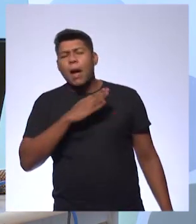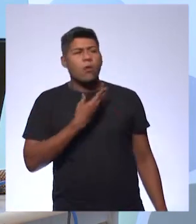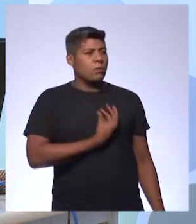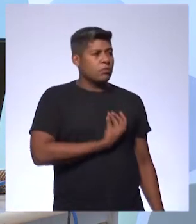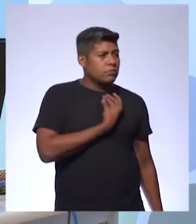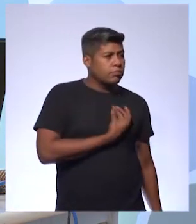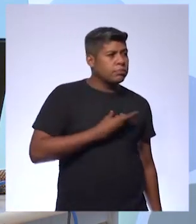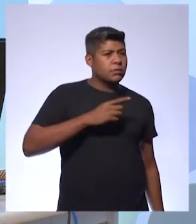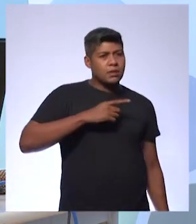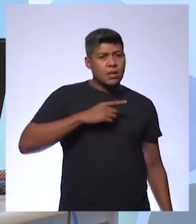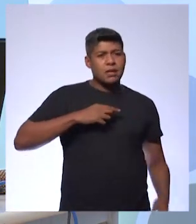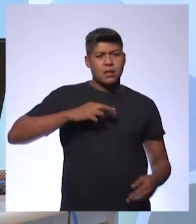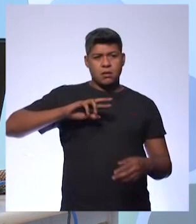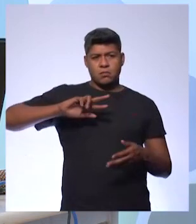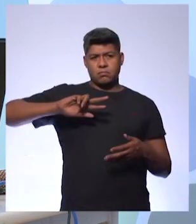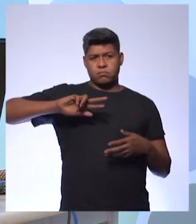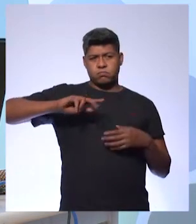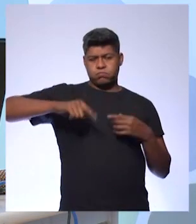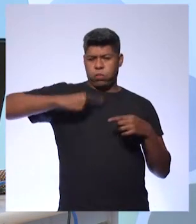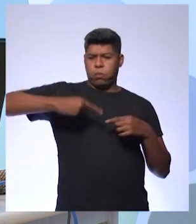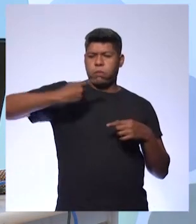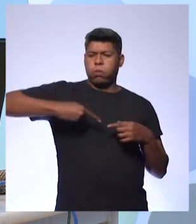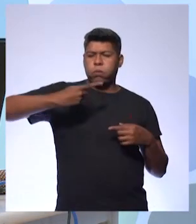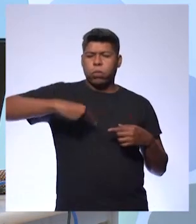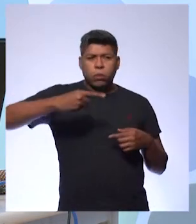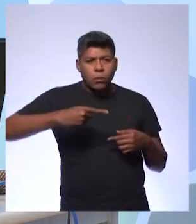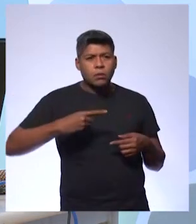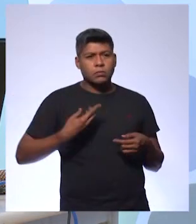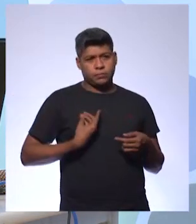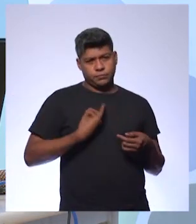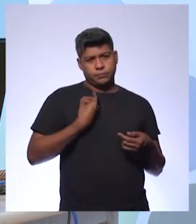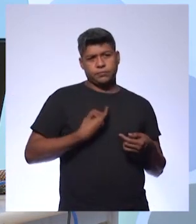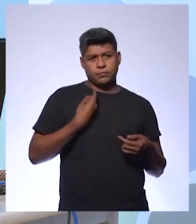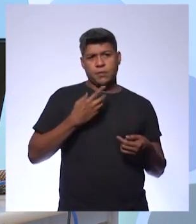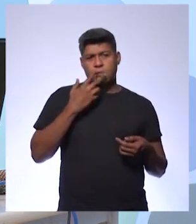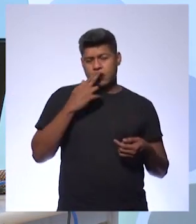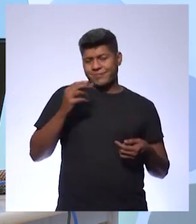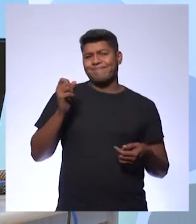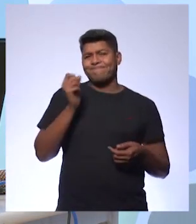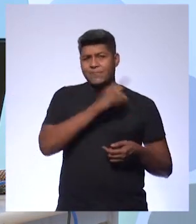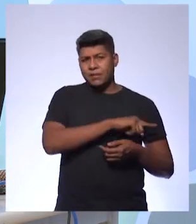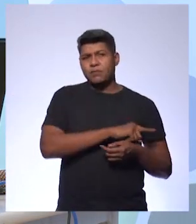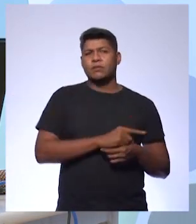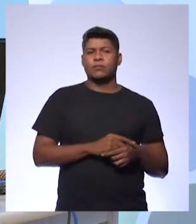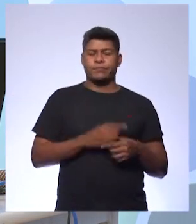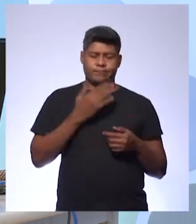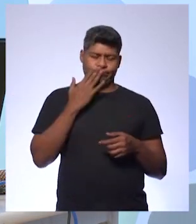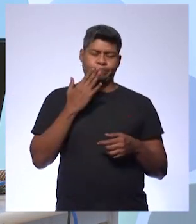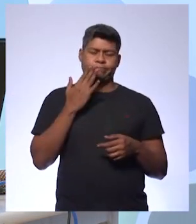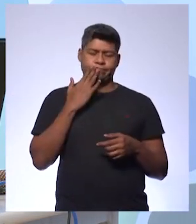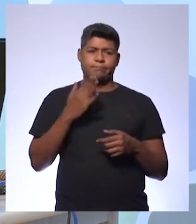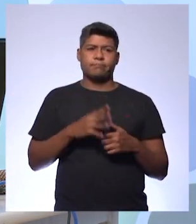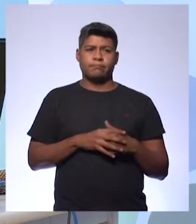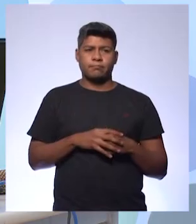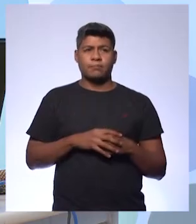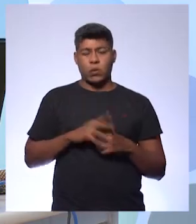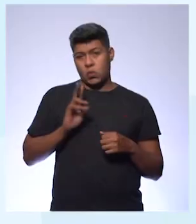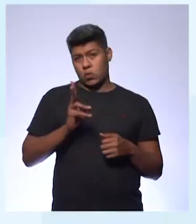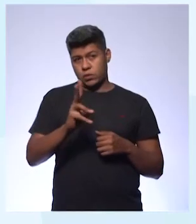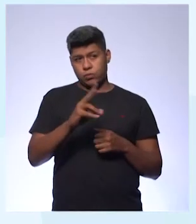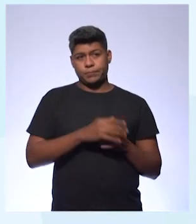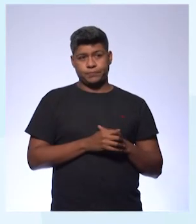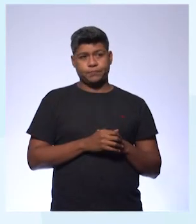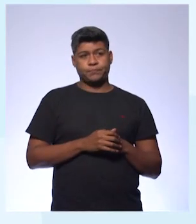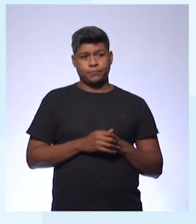e rolando, mas rolando muito rápido, num vórtice vezando. Louco, né? Num vórtice Louco, aliás, louco. Continuando,